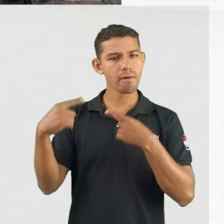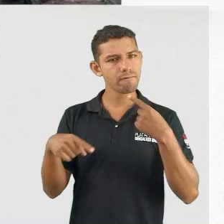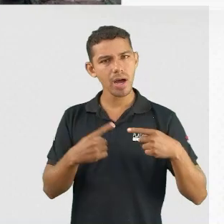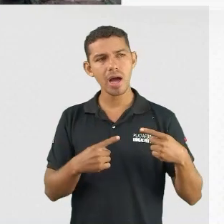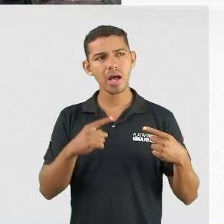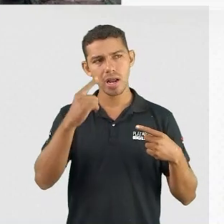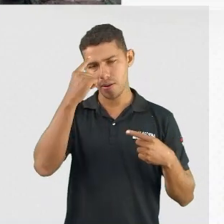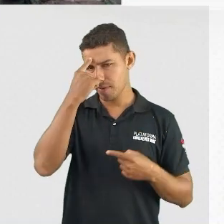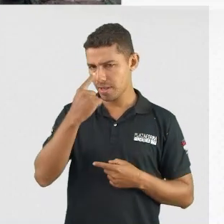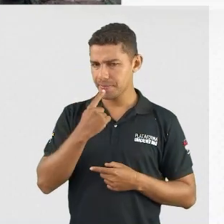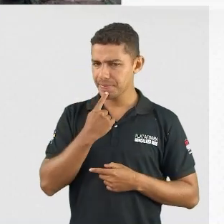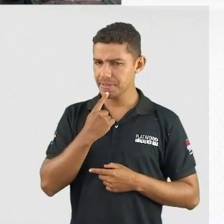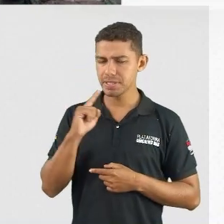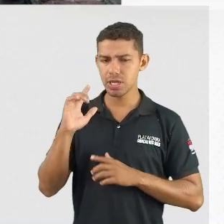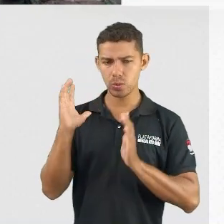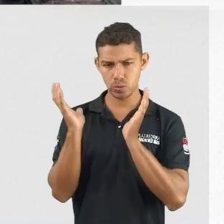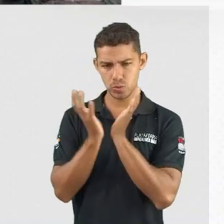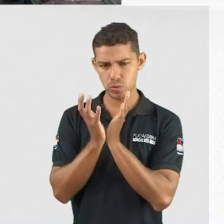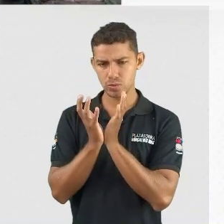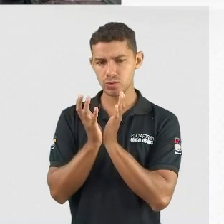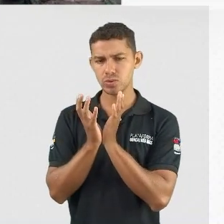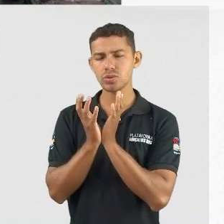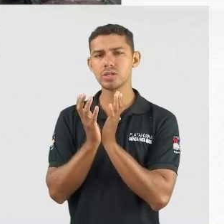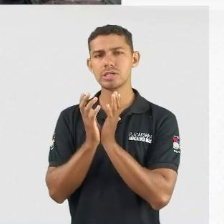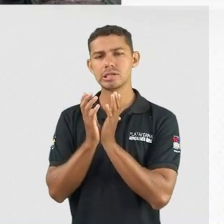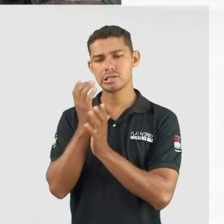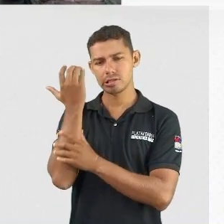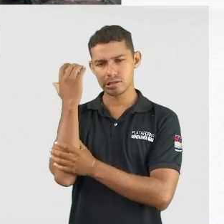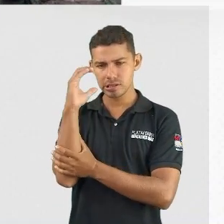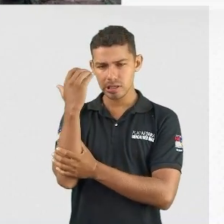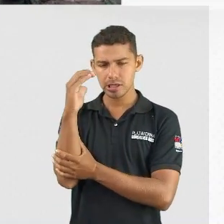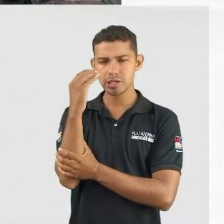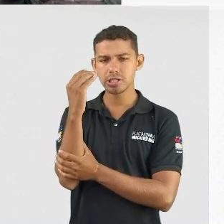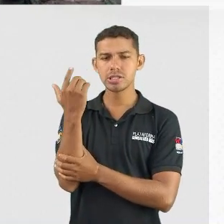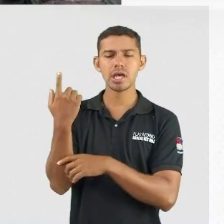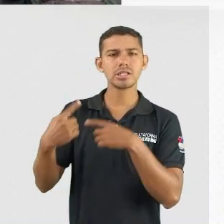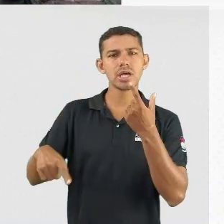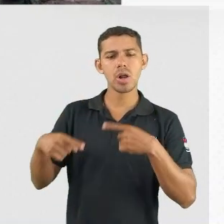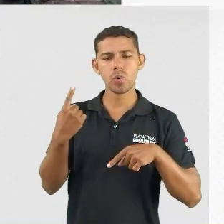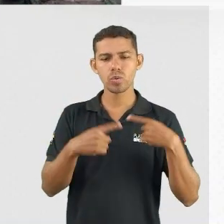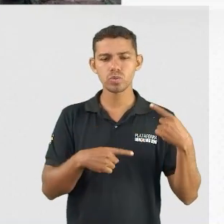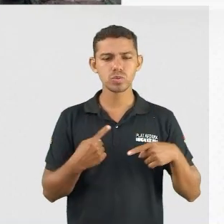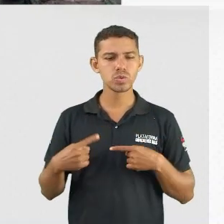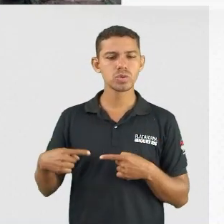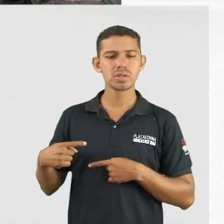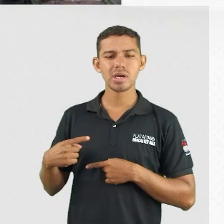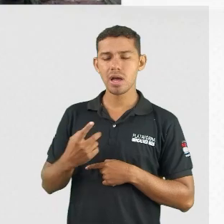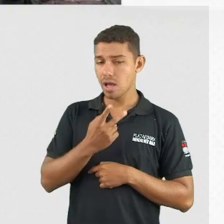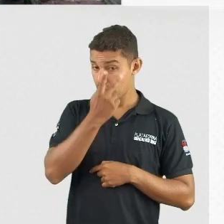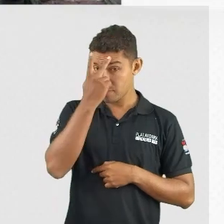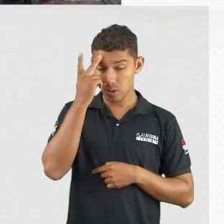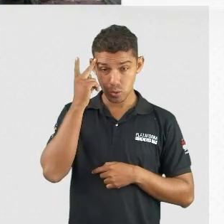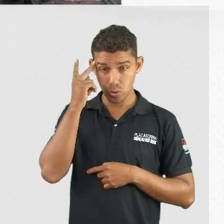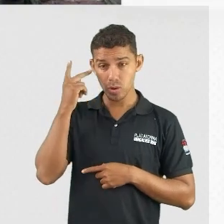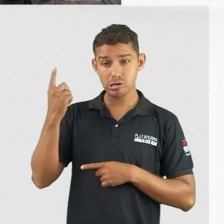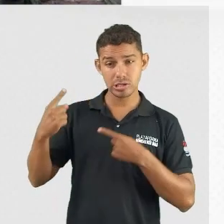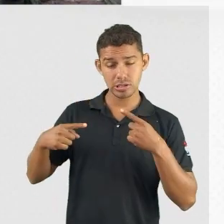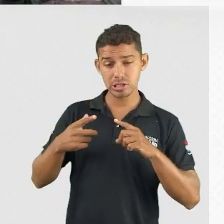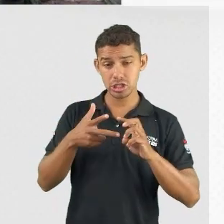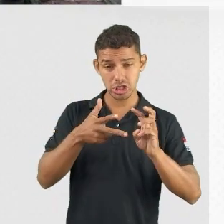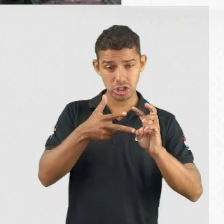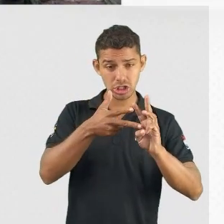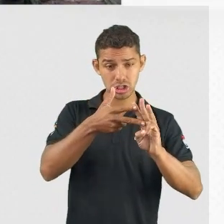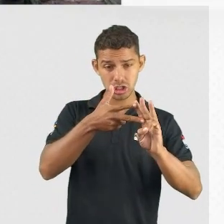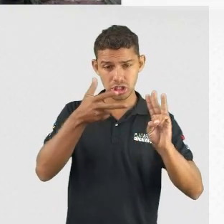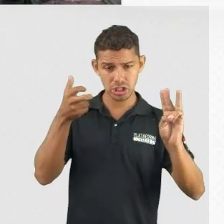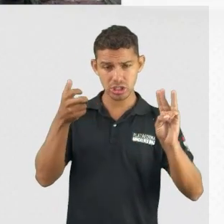uma imagem em que tem um grupo de cientistas dialogando com pessoas indígenas dentro da floresta,